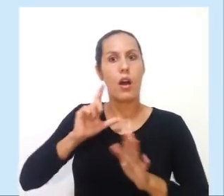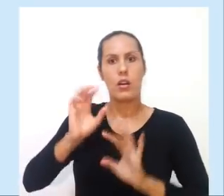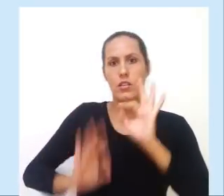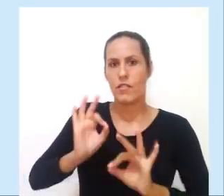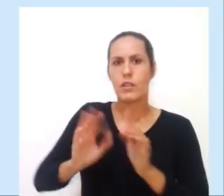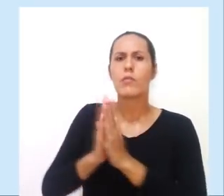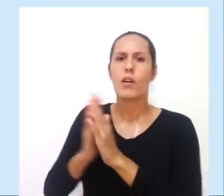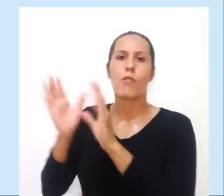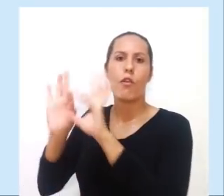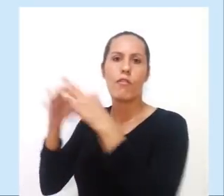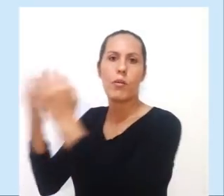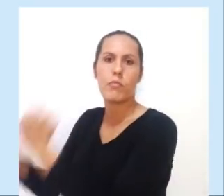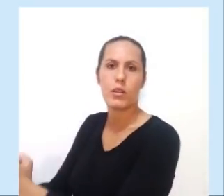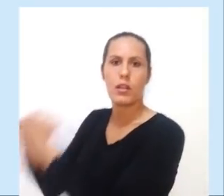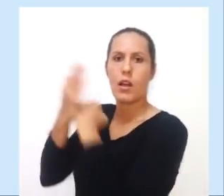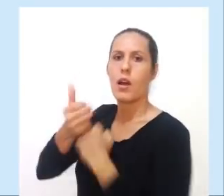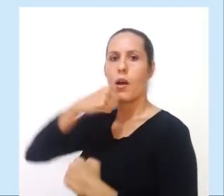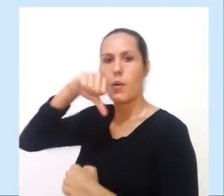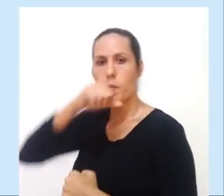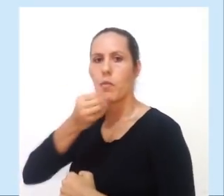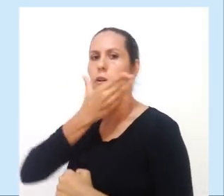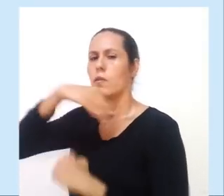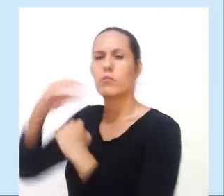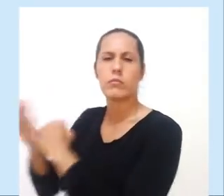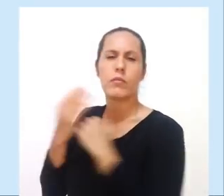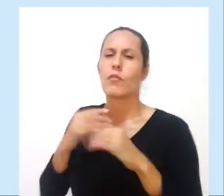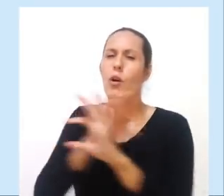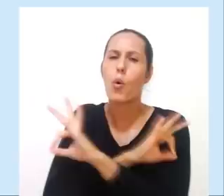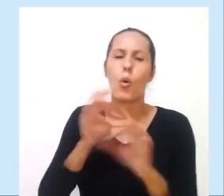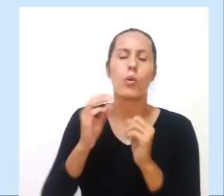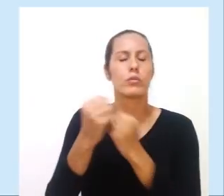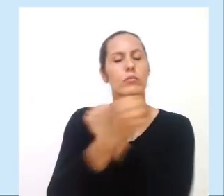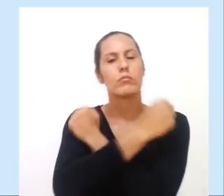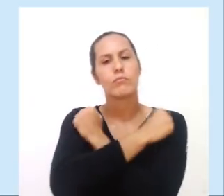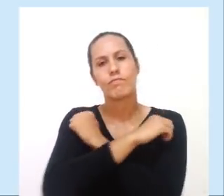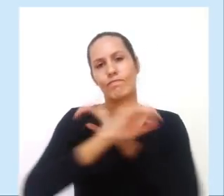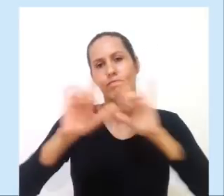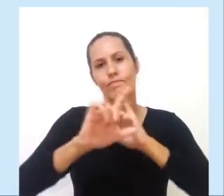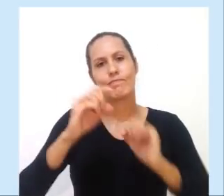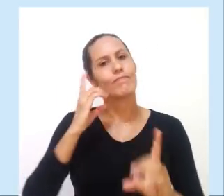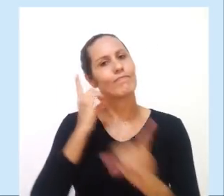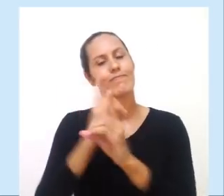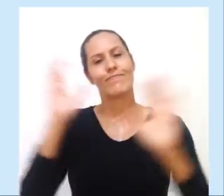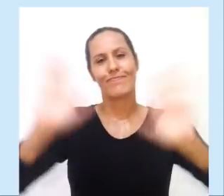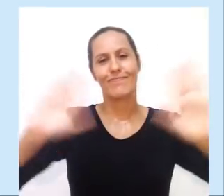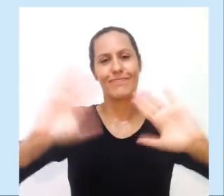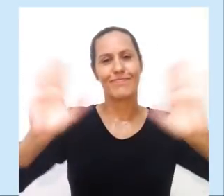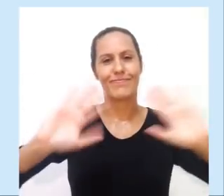for manusear, peça ajuda do pai, da mãe e tal. Foi muito bom estar com vocês e até a próxima vez.